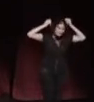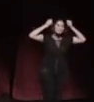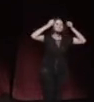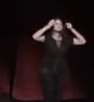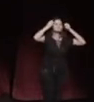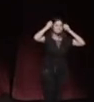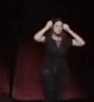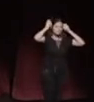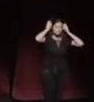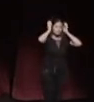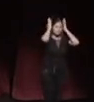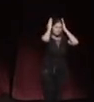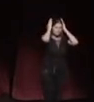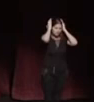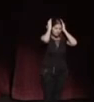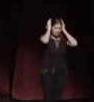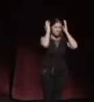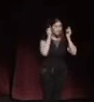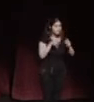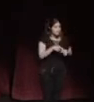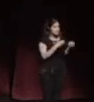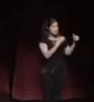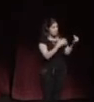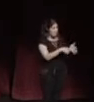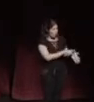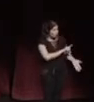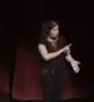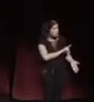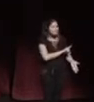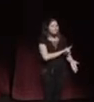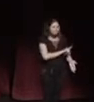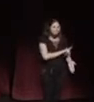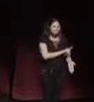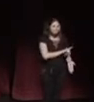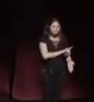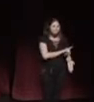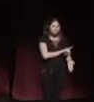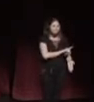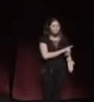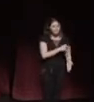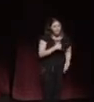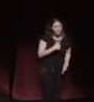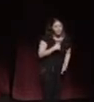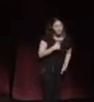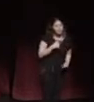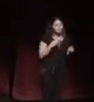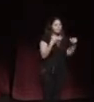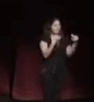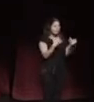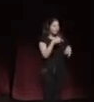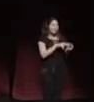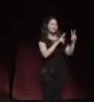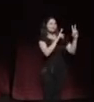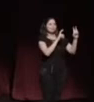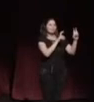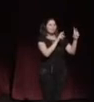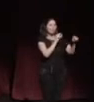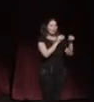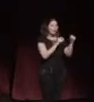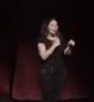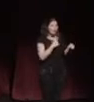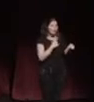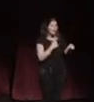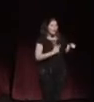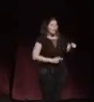Bom, como você falou bem anteriormente, a autoridade que eu tenho para falar sobre isso é a condição de